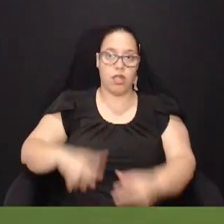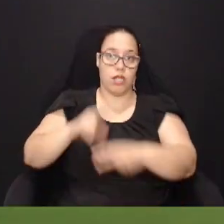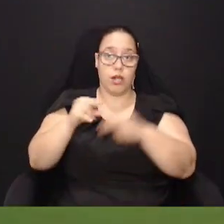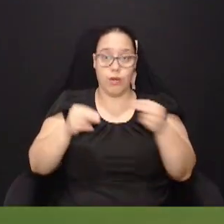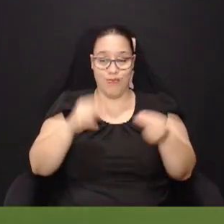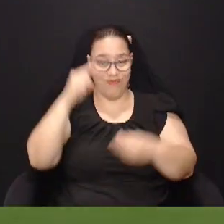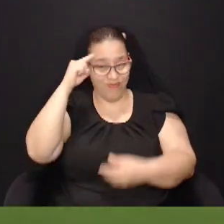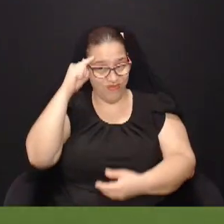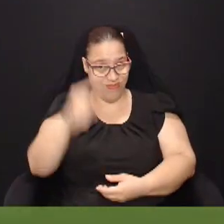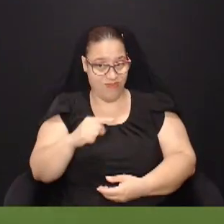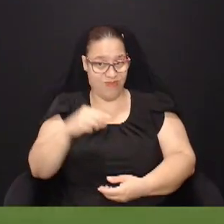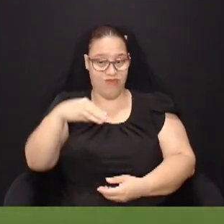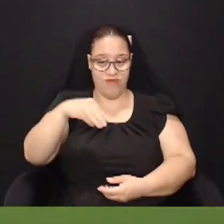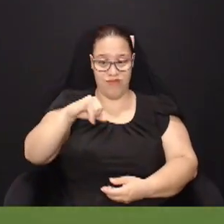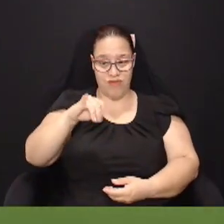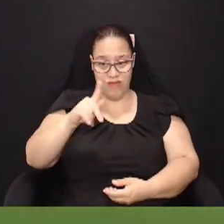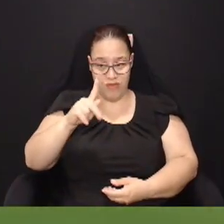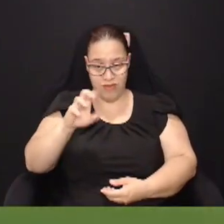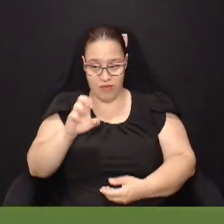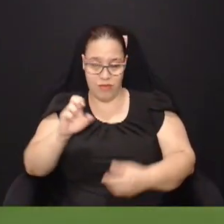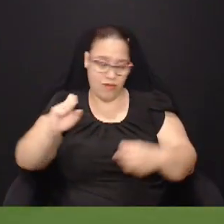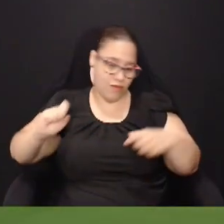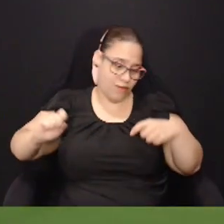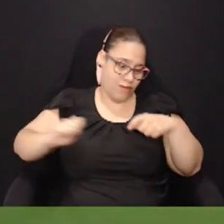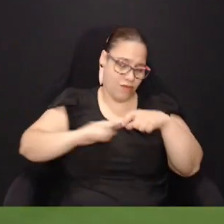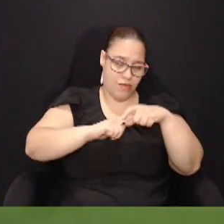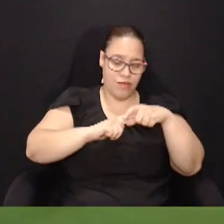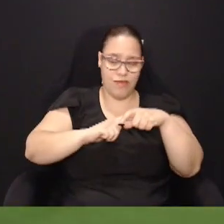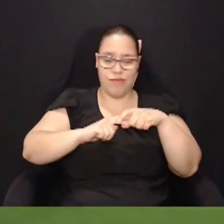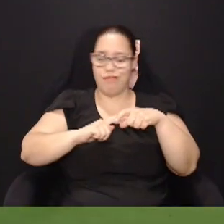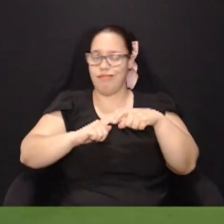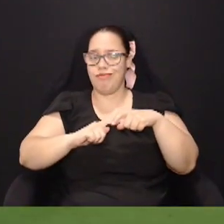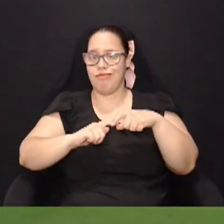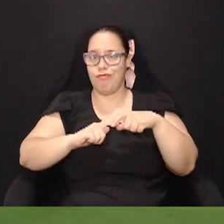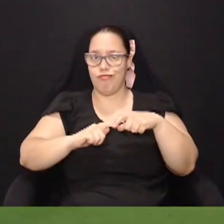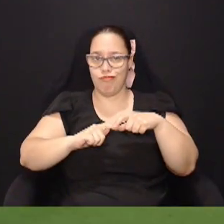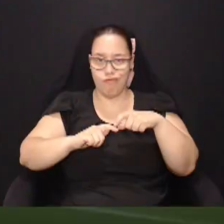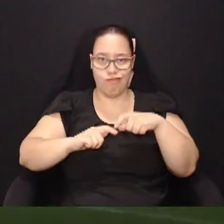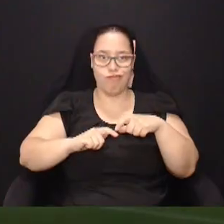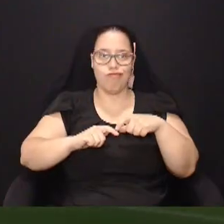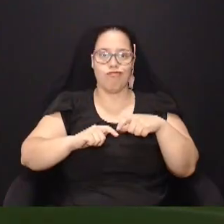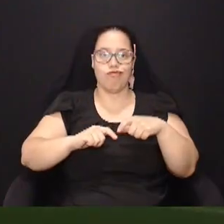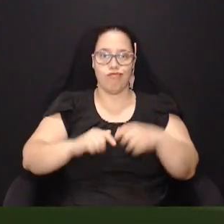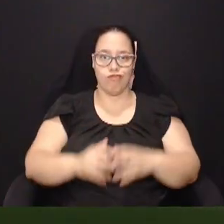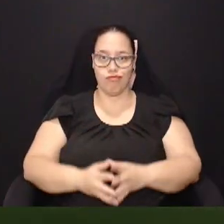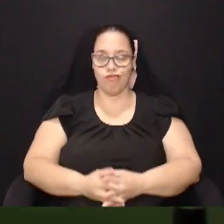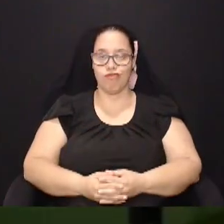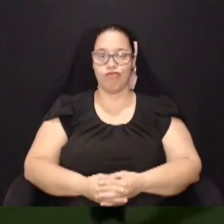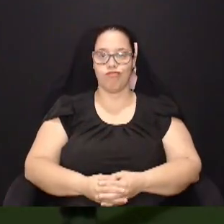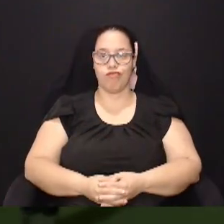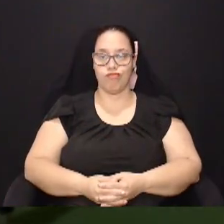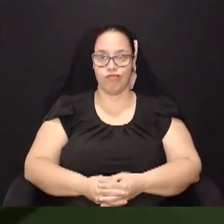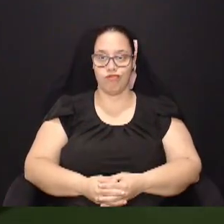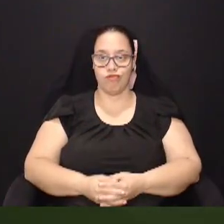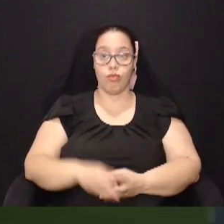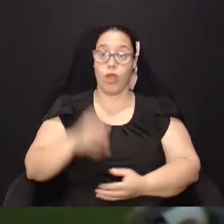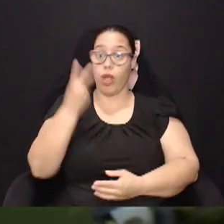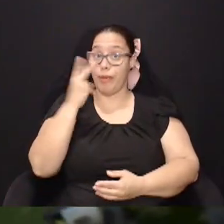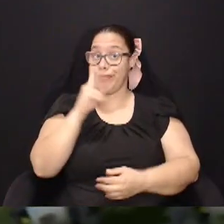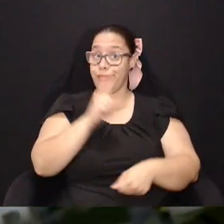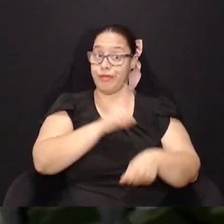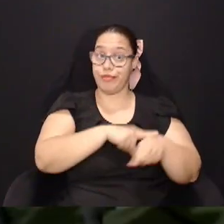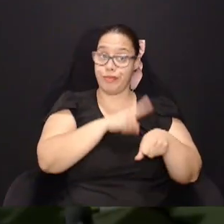Mike invadiu a área, bateu cruzado e tirou tinta da trave. No segundo tempo, logo